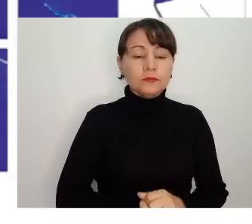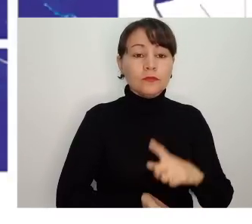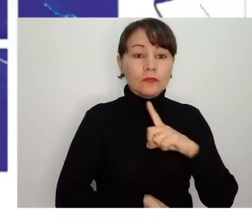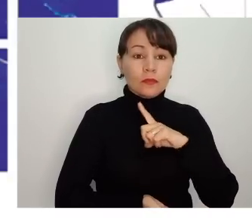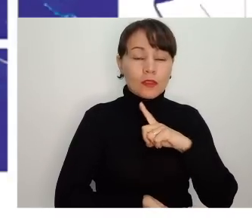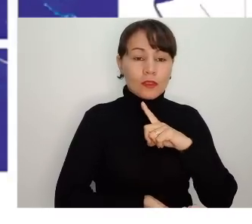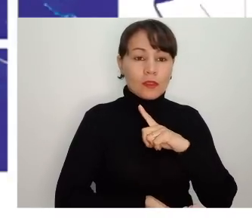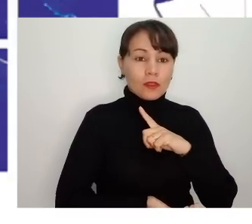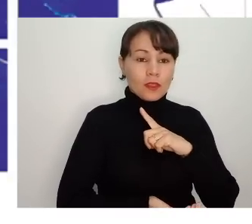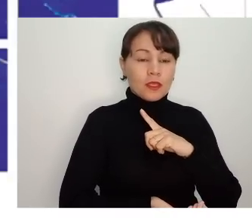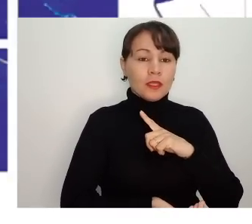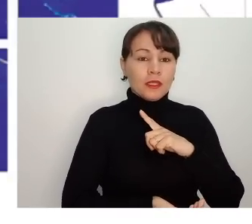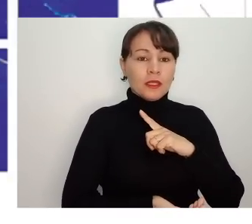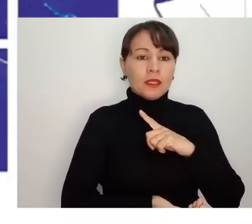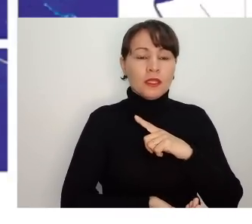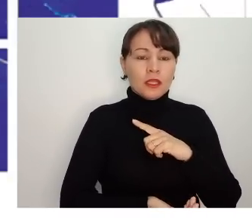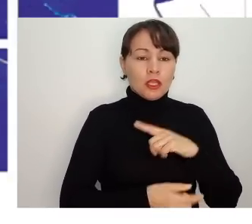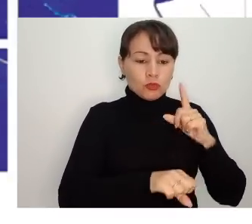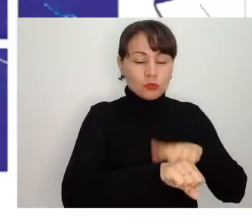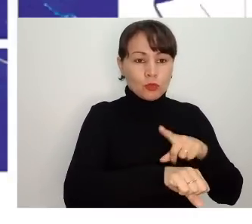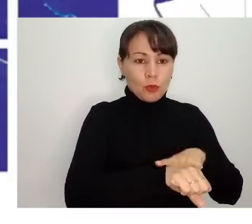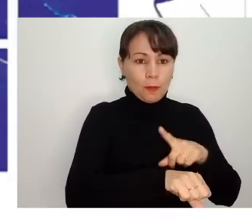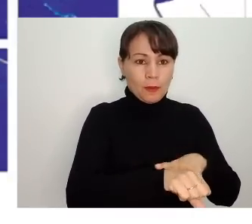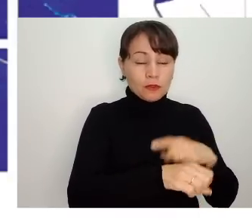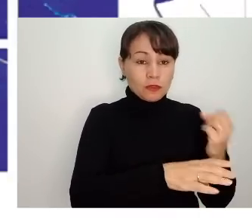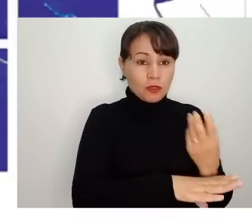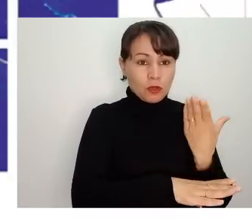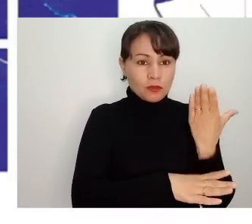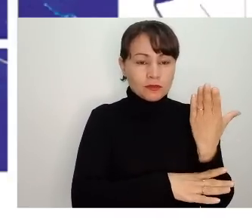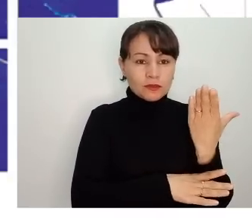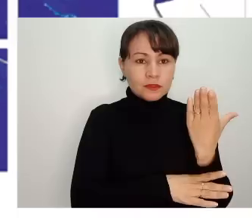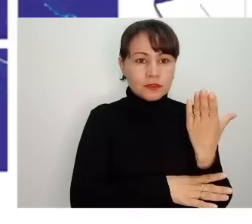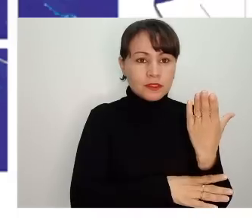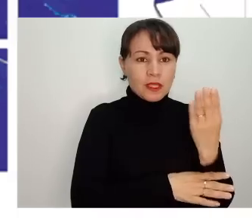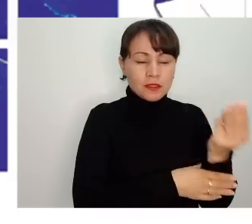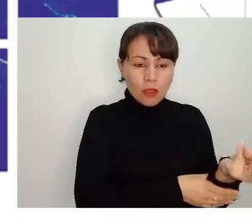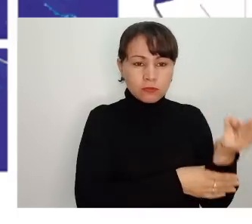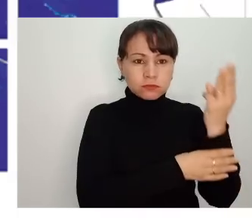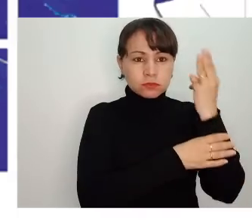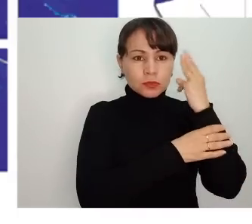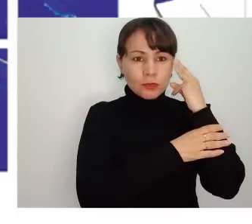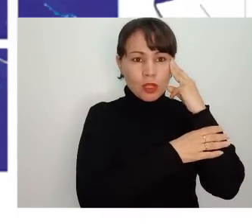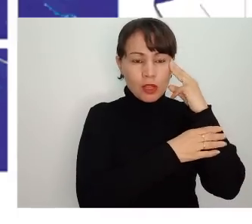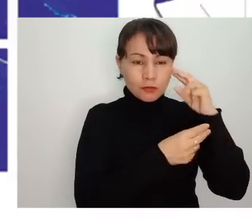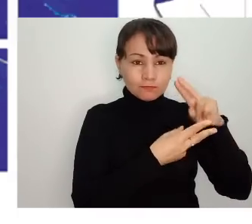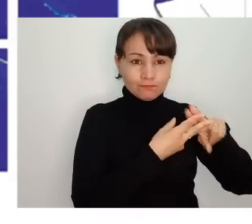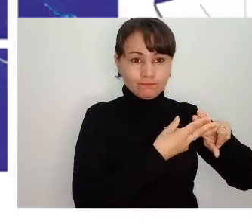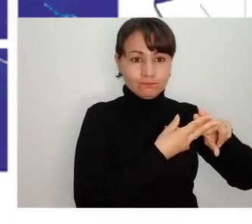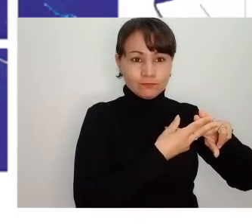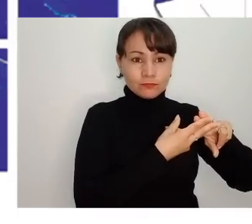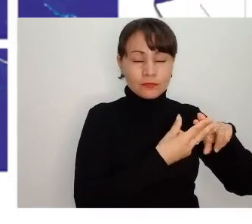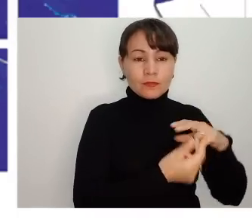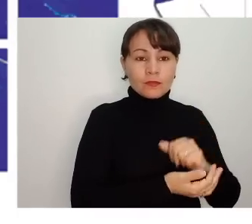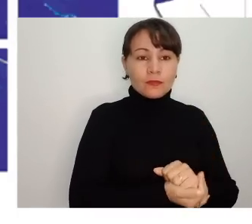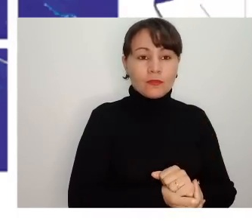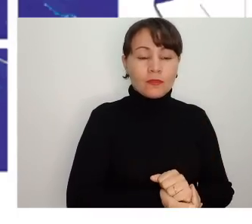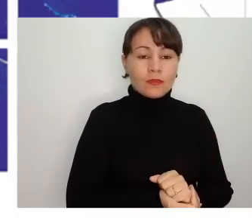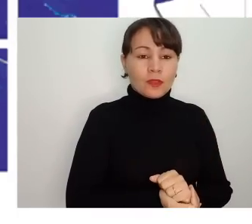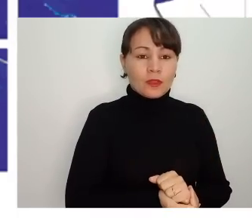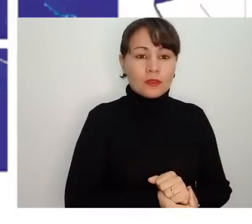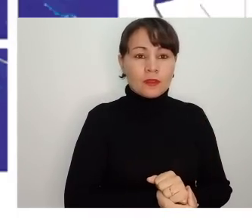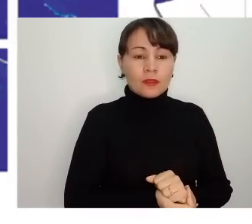Claro que existem, no momento que ocorre a consolidação das nossas memórias,